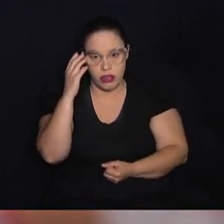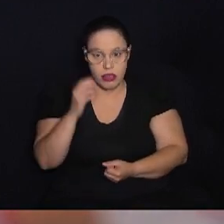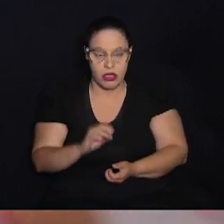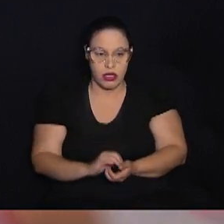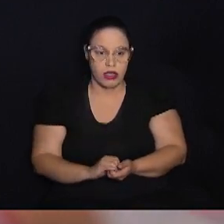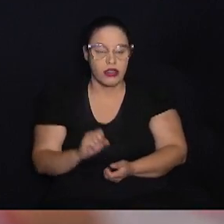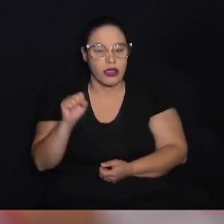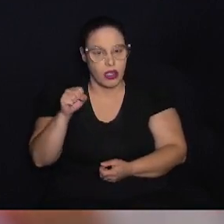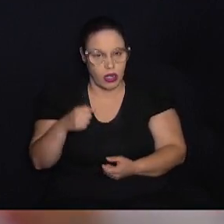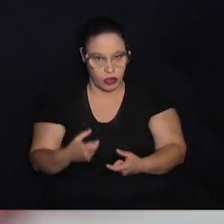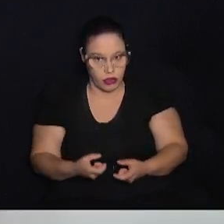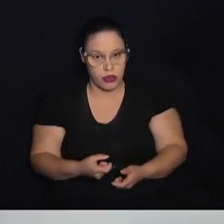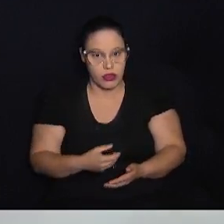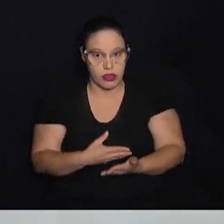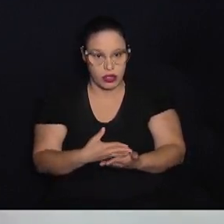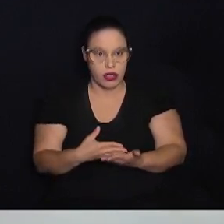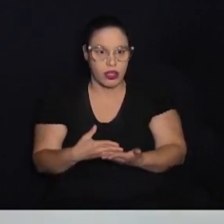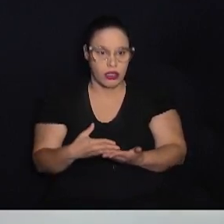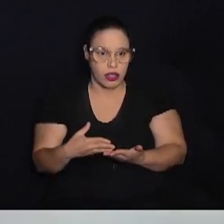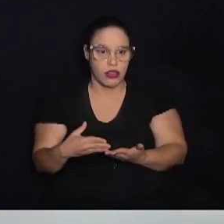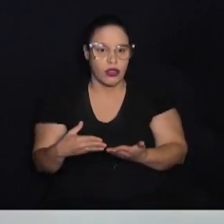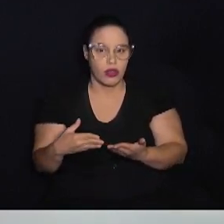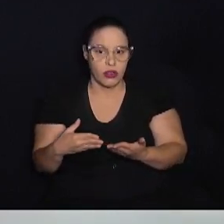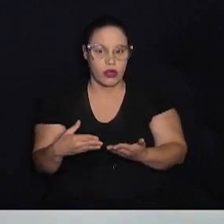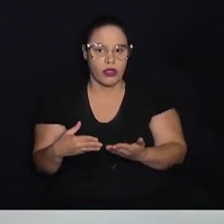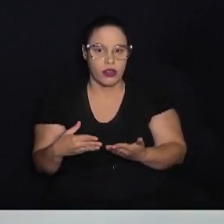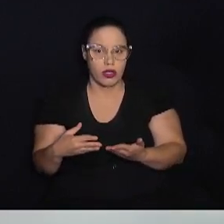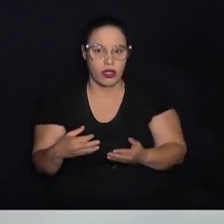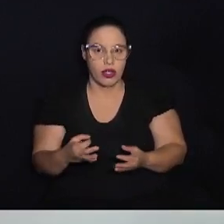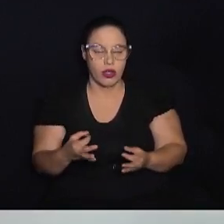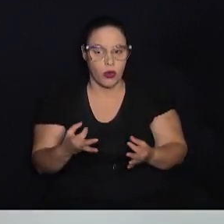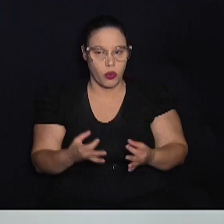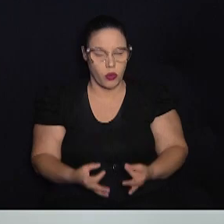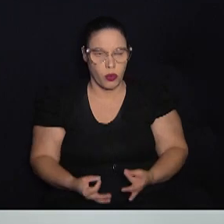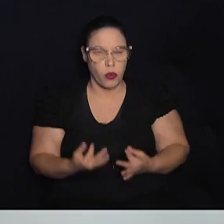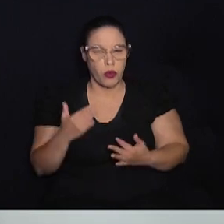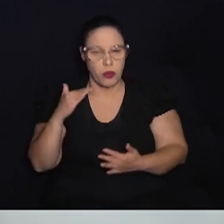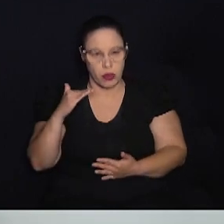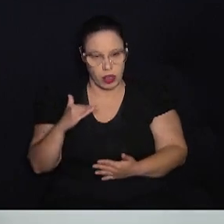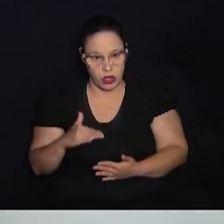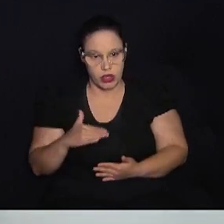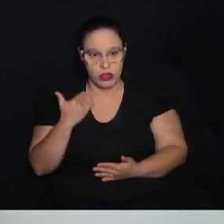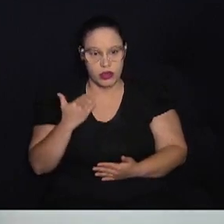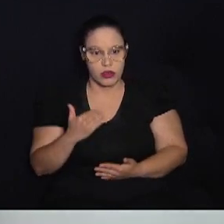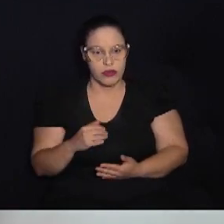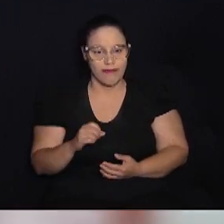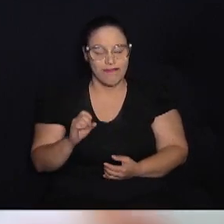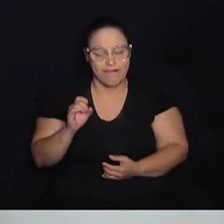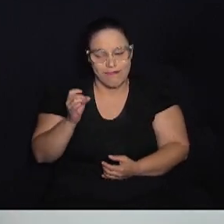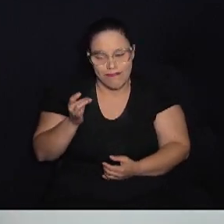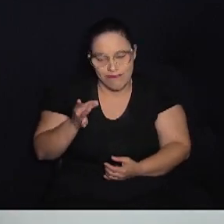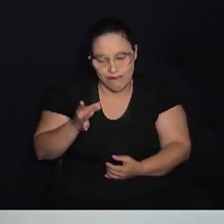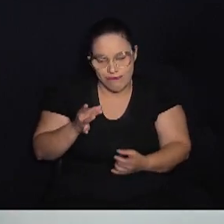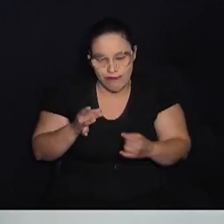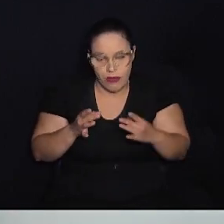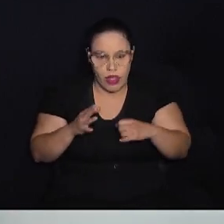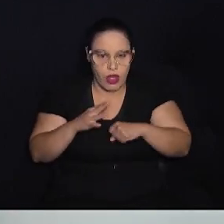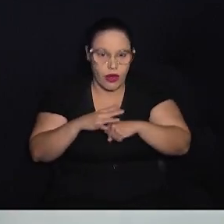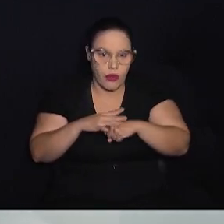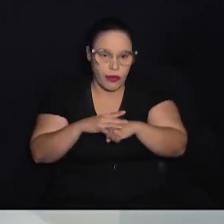sim, tem aumentado a sobrevida com baixa toxicidade, exceto em pacientes que têm